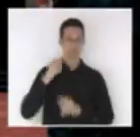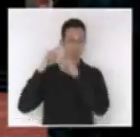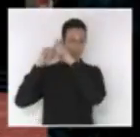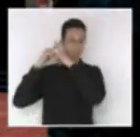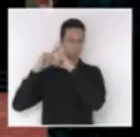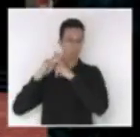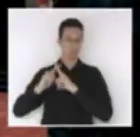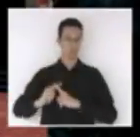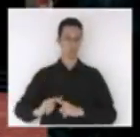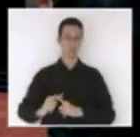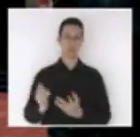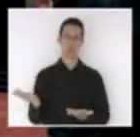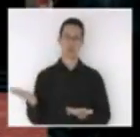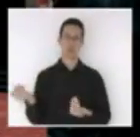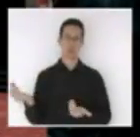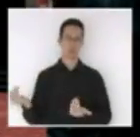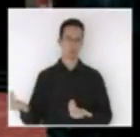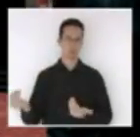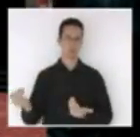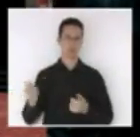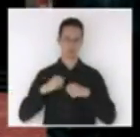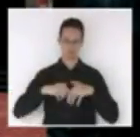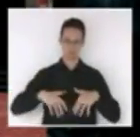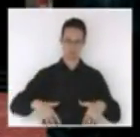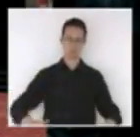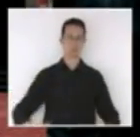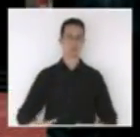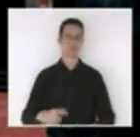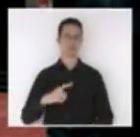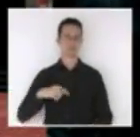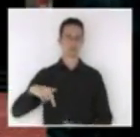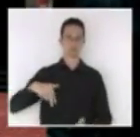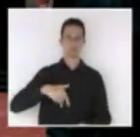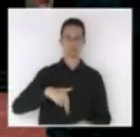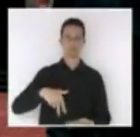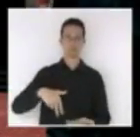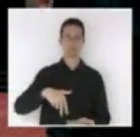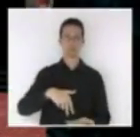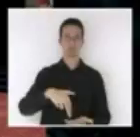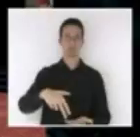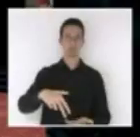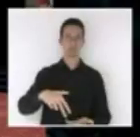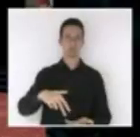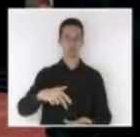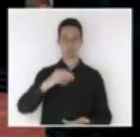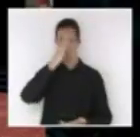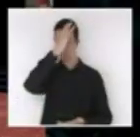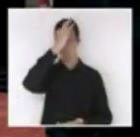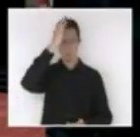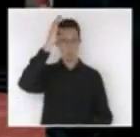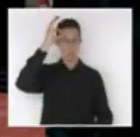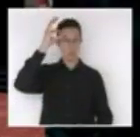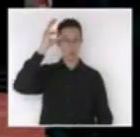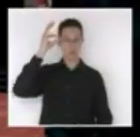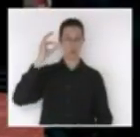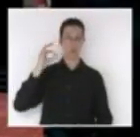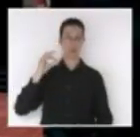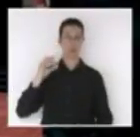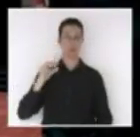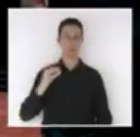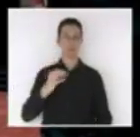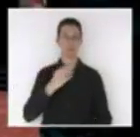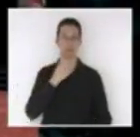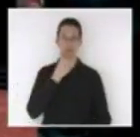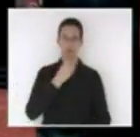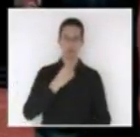criança com seu vestido rendado, num caminhar descuidado, vinha passeando inocente, quando surgiu um